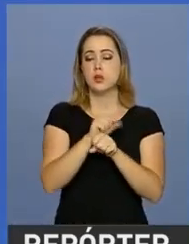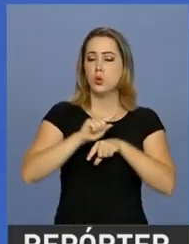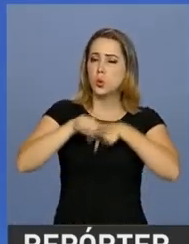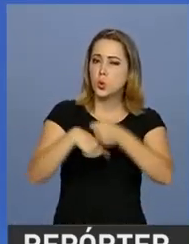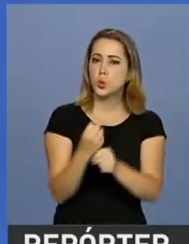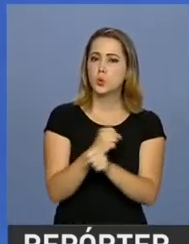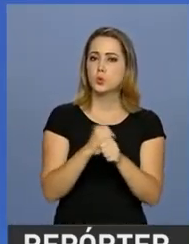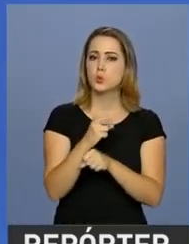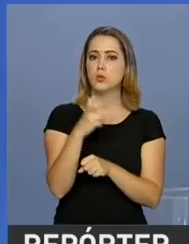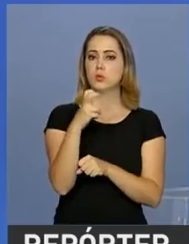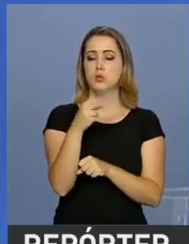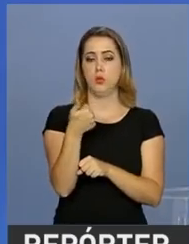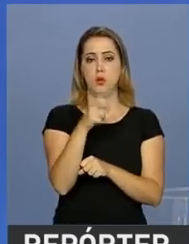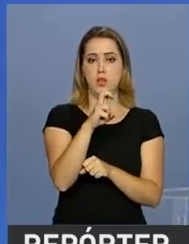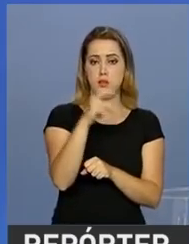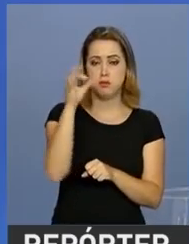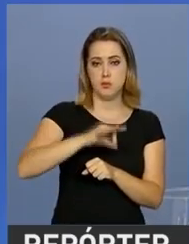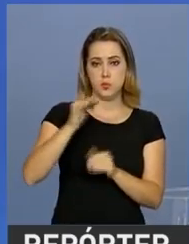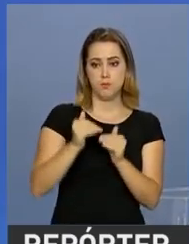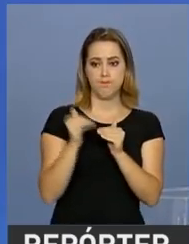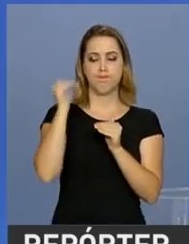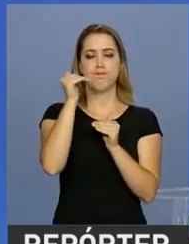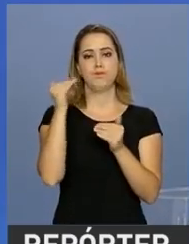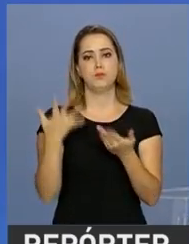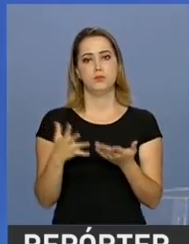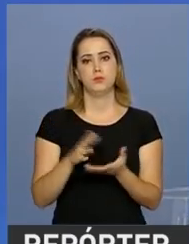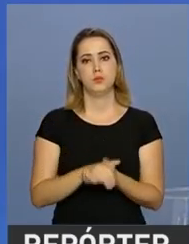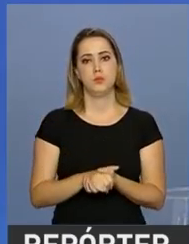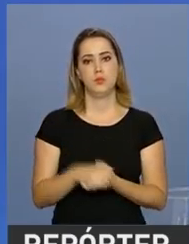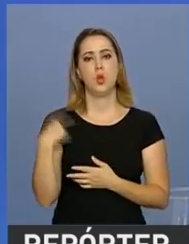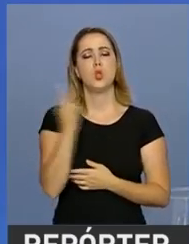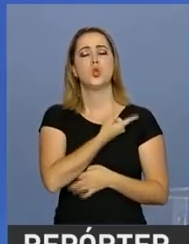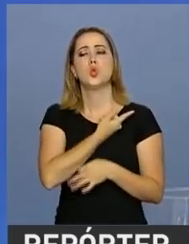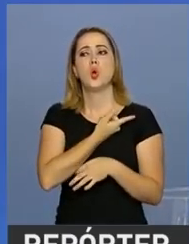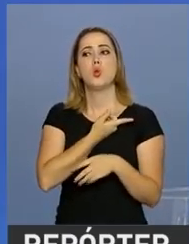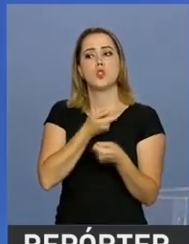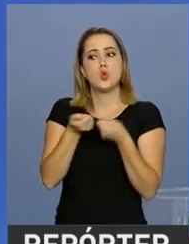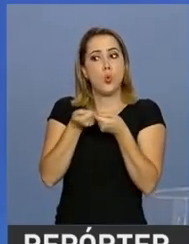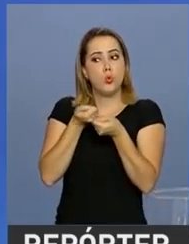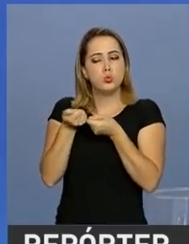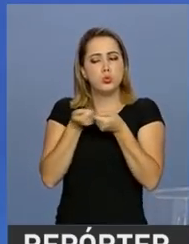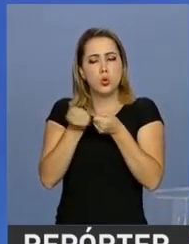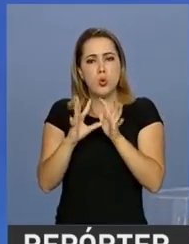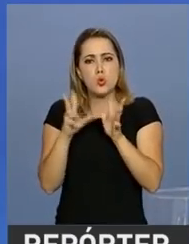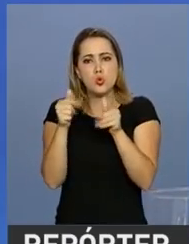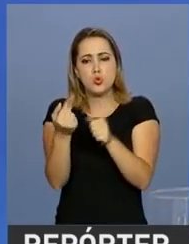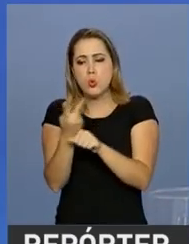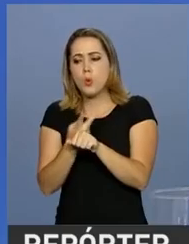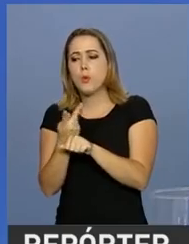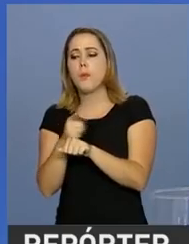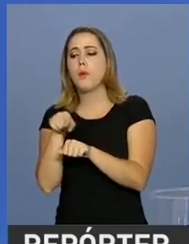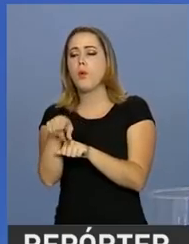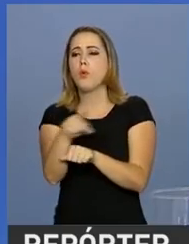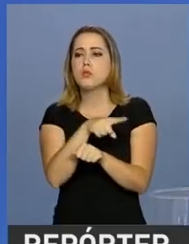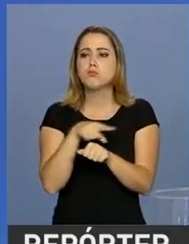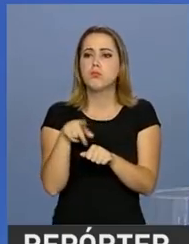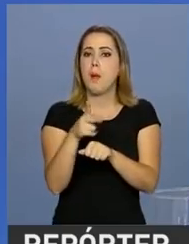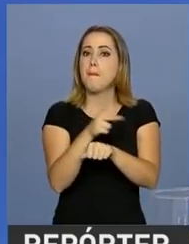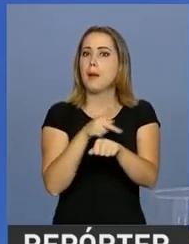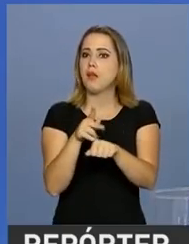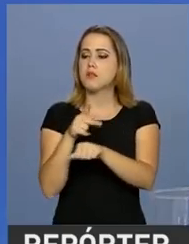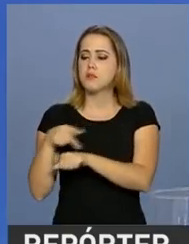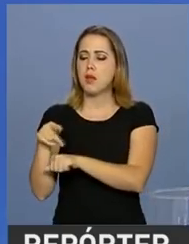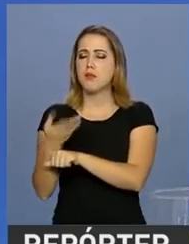15% de aumento se nós fizermos um controle um rastreamento em conjunto nós temos muito mais